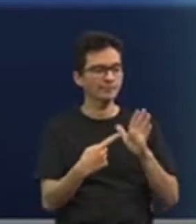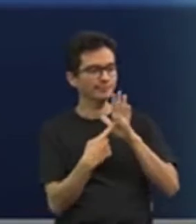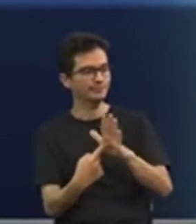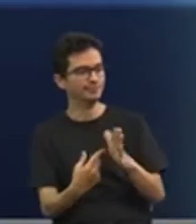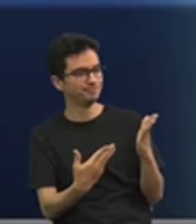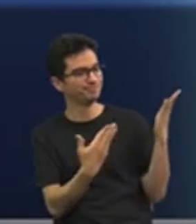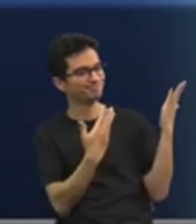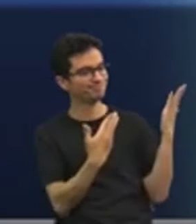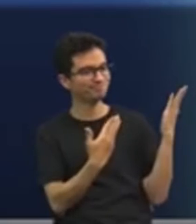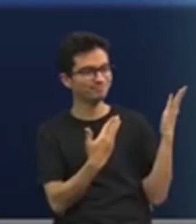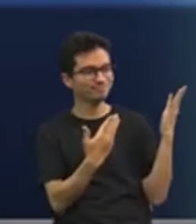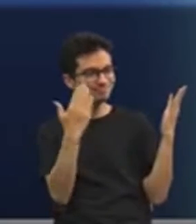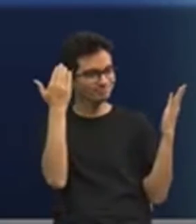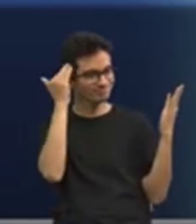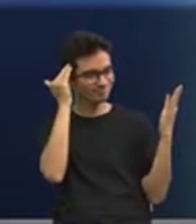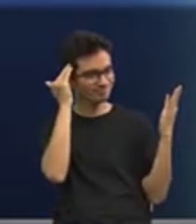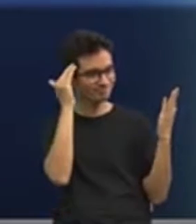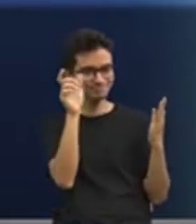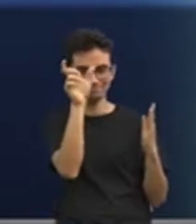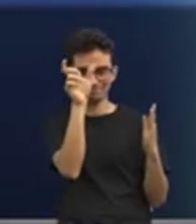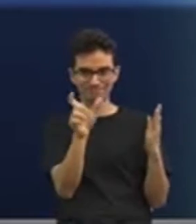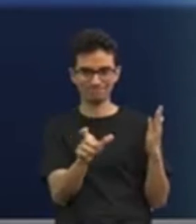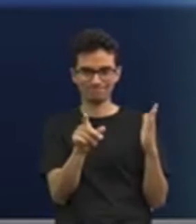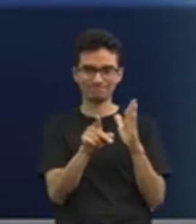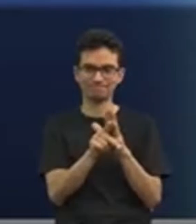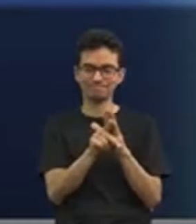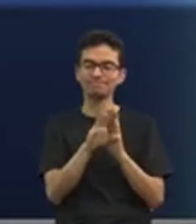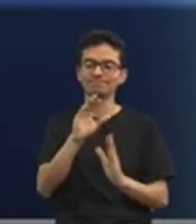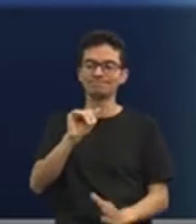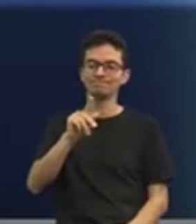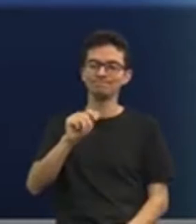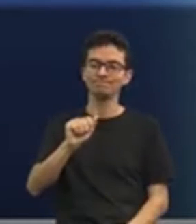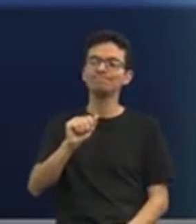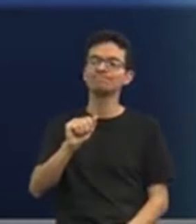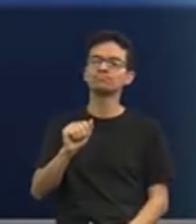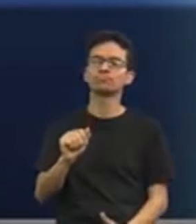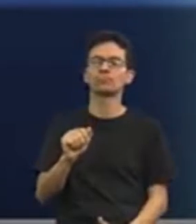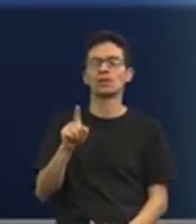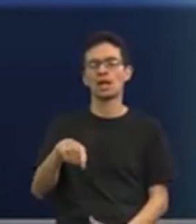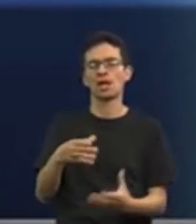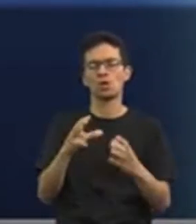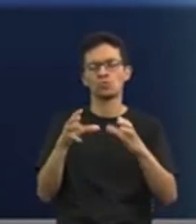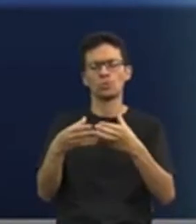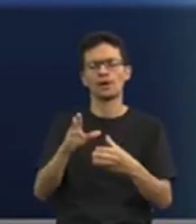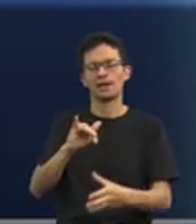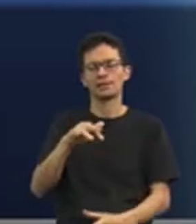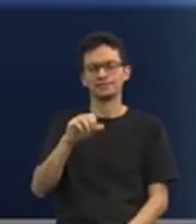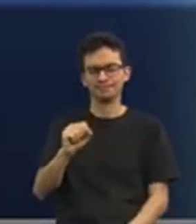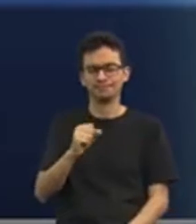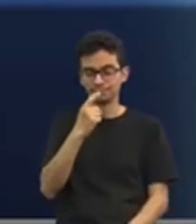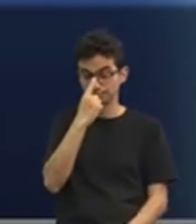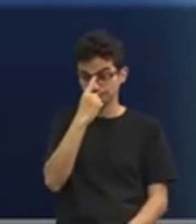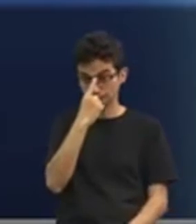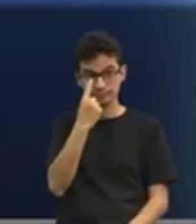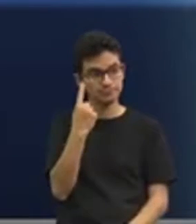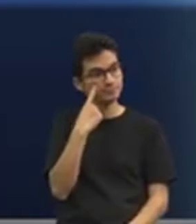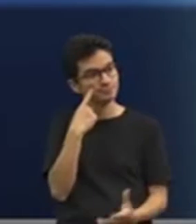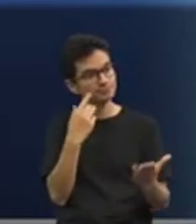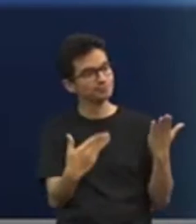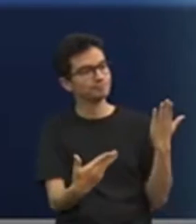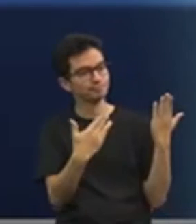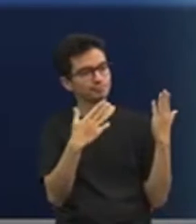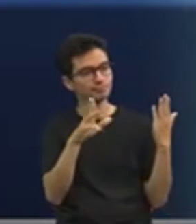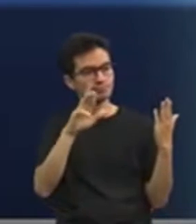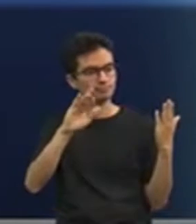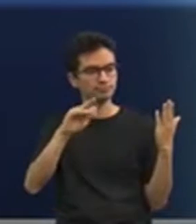justamente aí a capa do Racionais e se você observar nessa capa não tem que nós